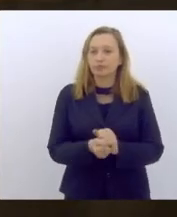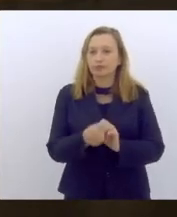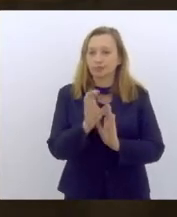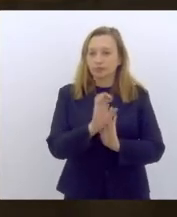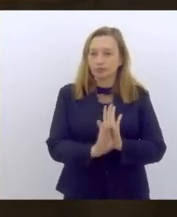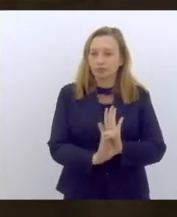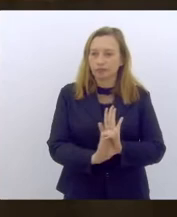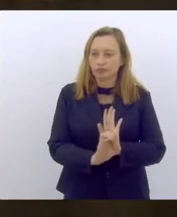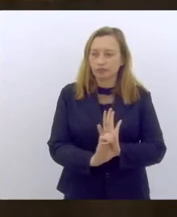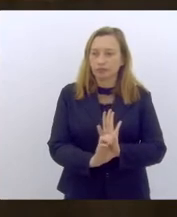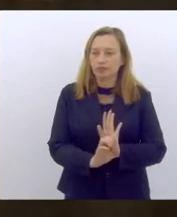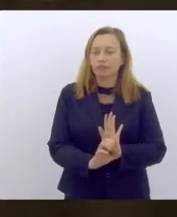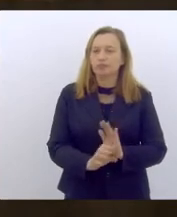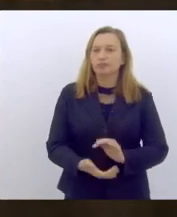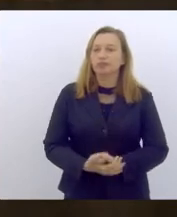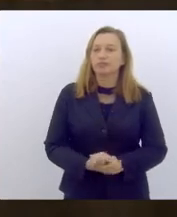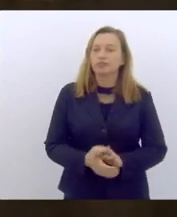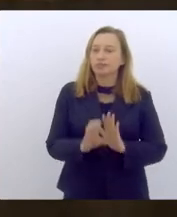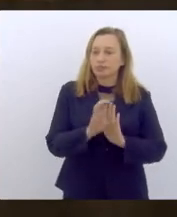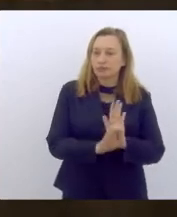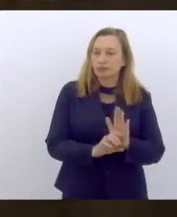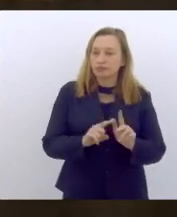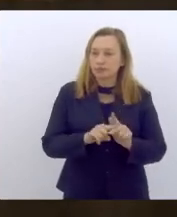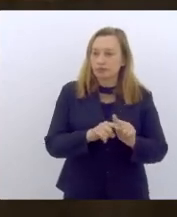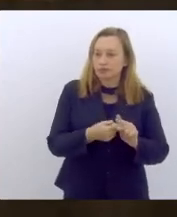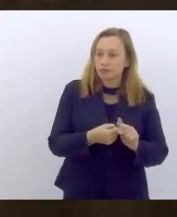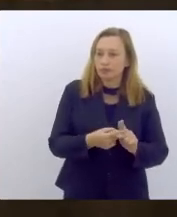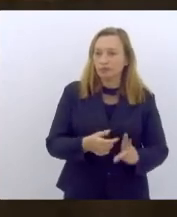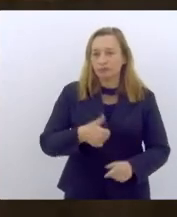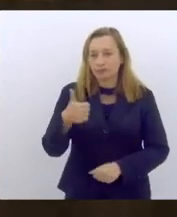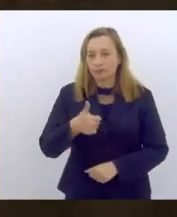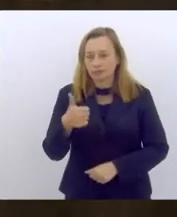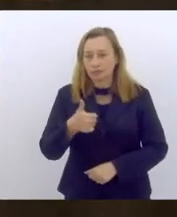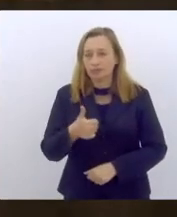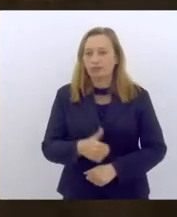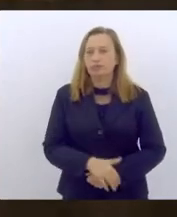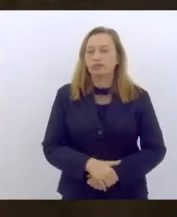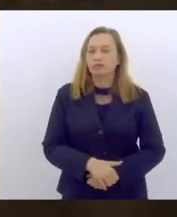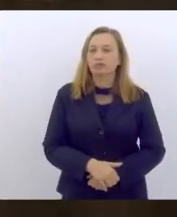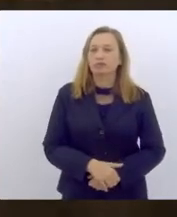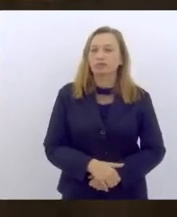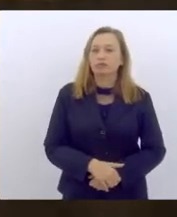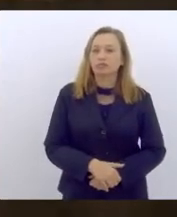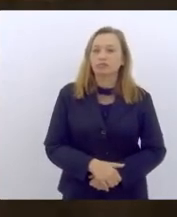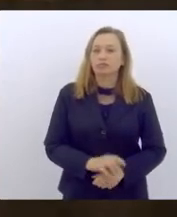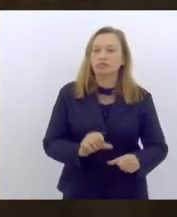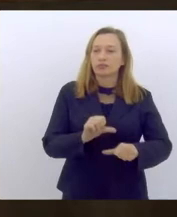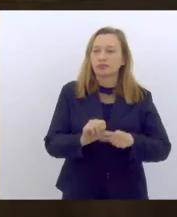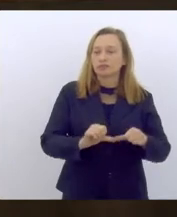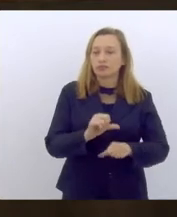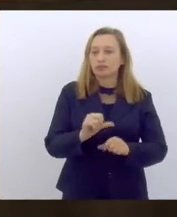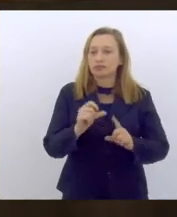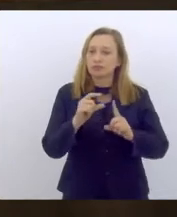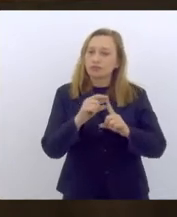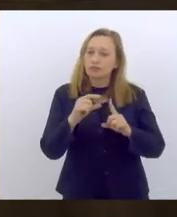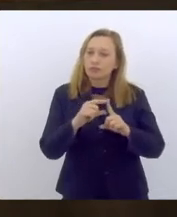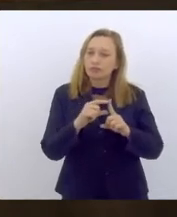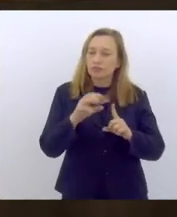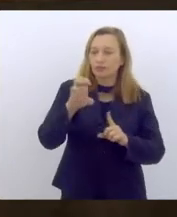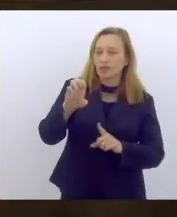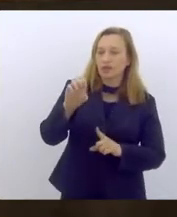emendas a emenda modificativa número um aí menta troca a palavra